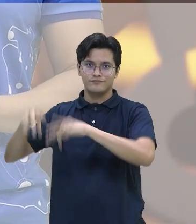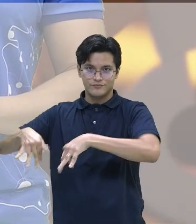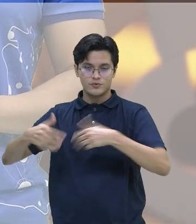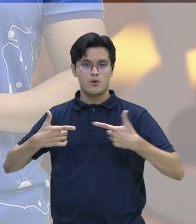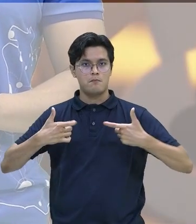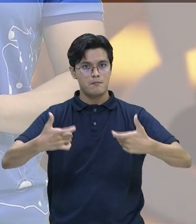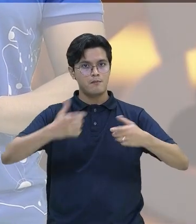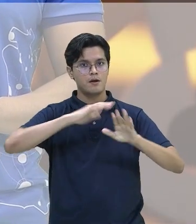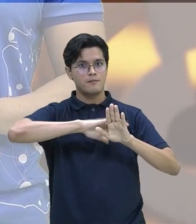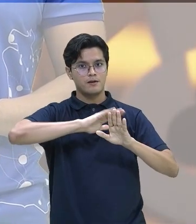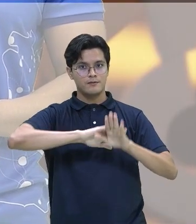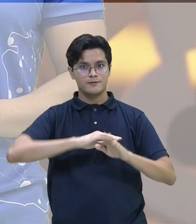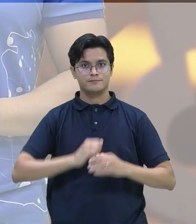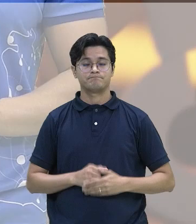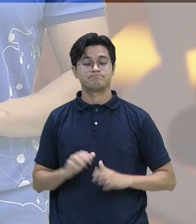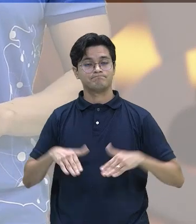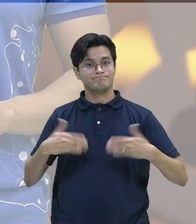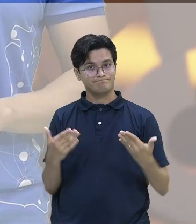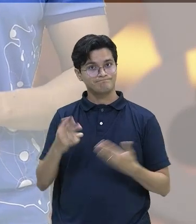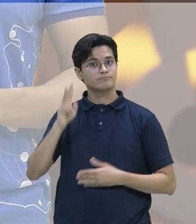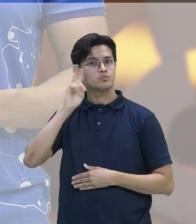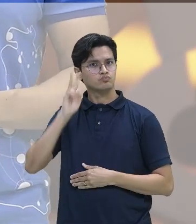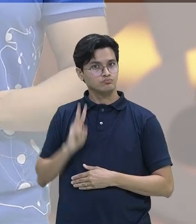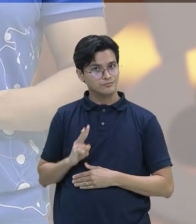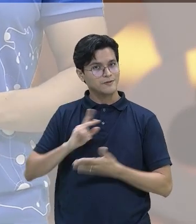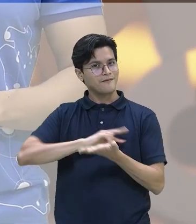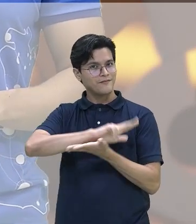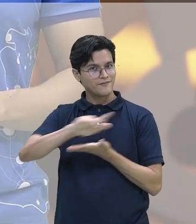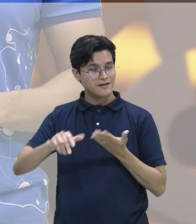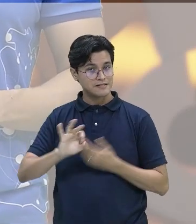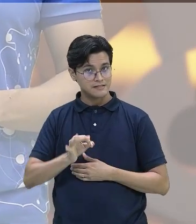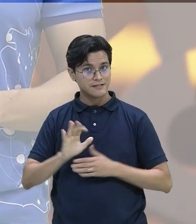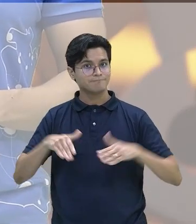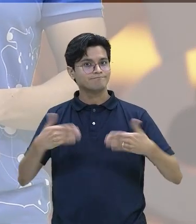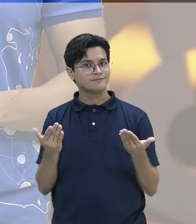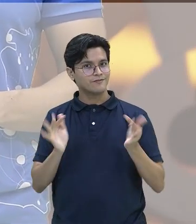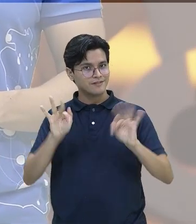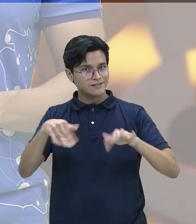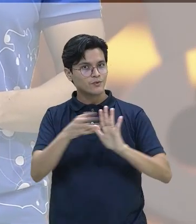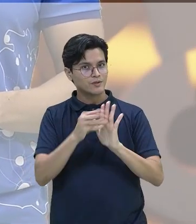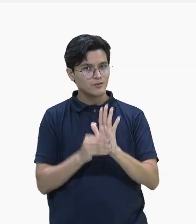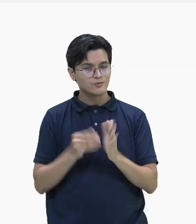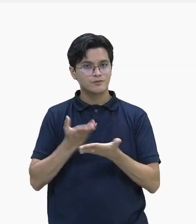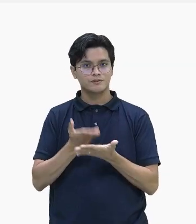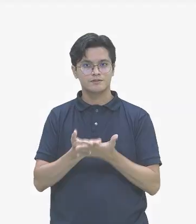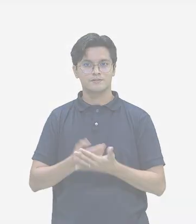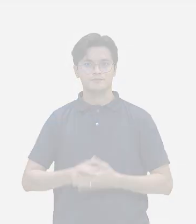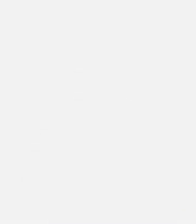Bem, muita história, né? Com isso, a gente finaliza o conteúdo desta aula.